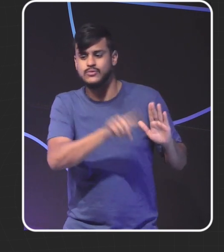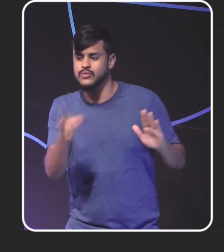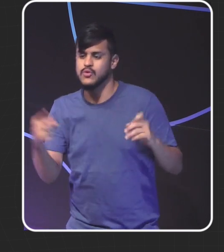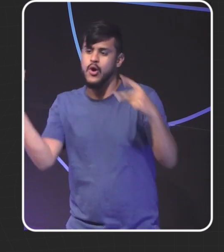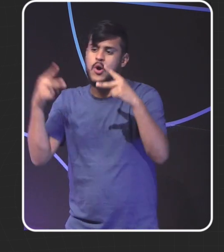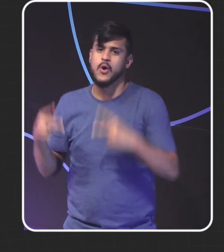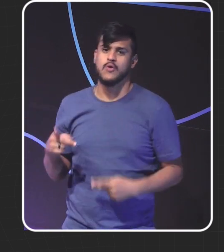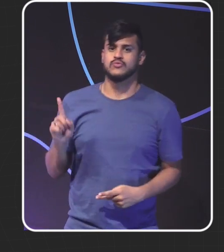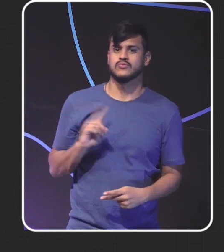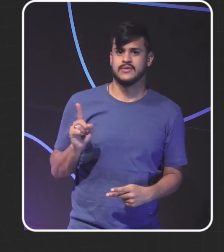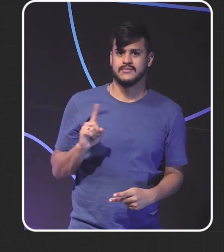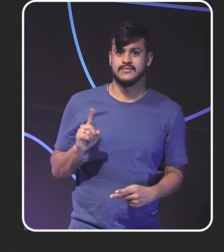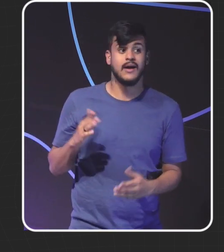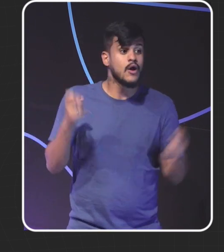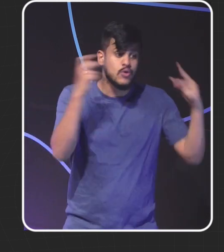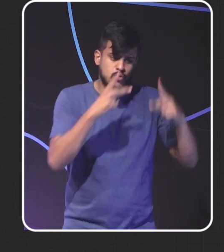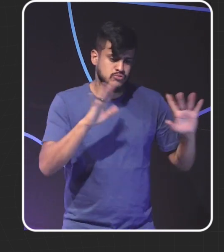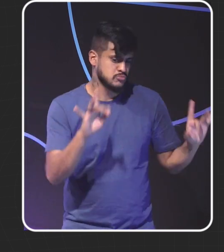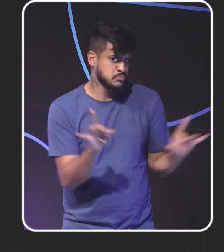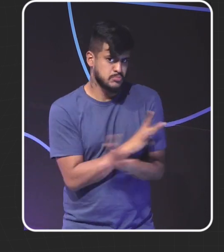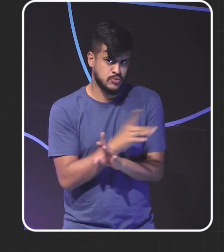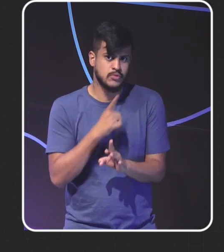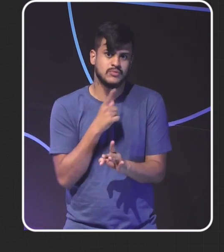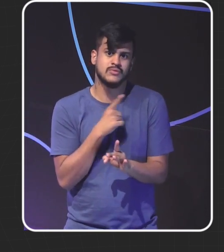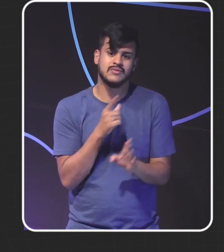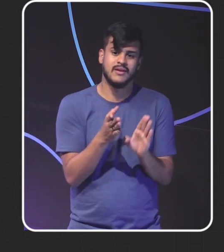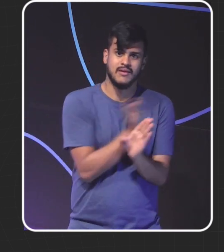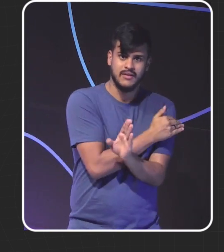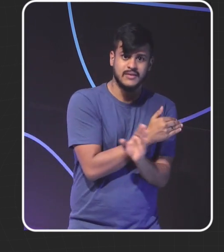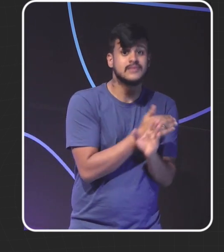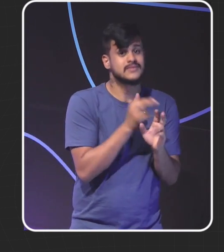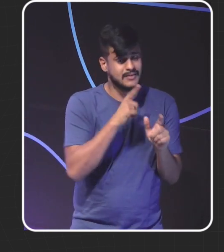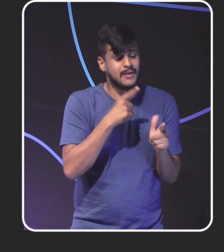eram pré-montados e com muito problema de